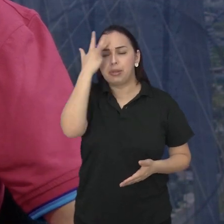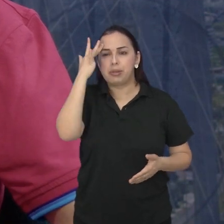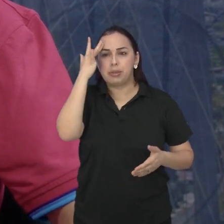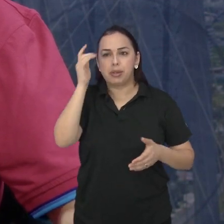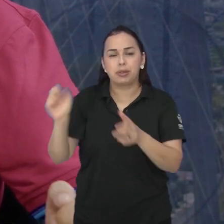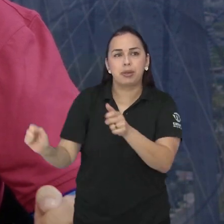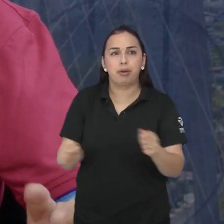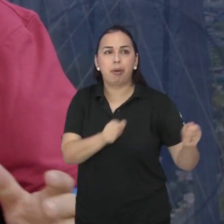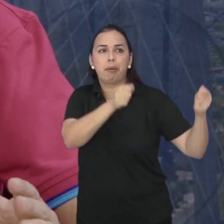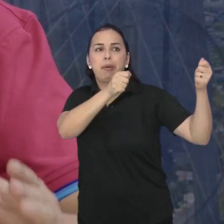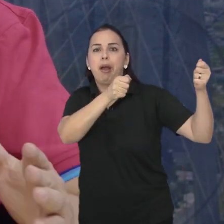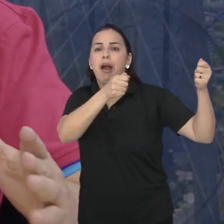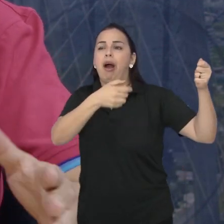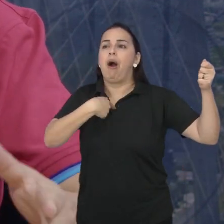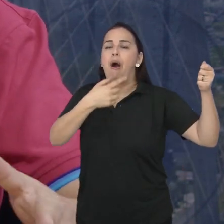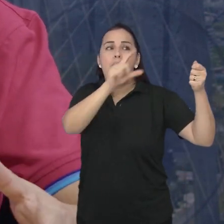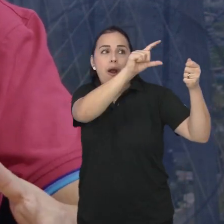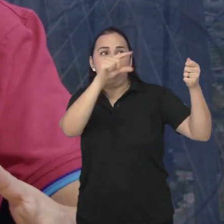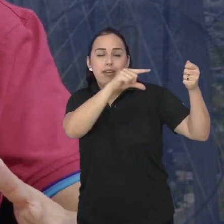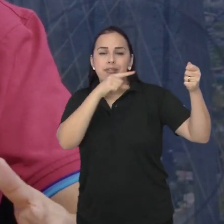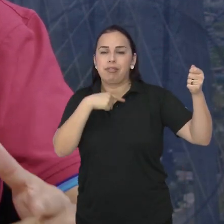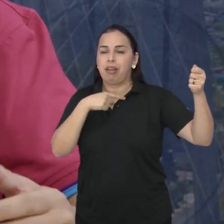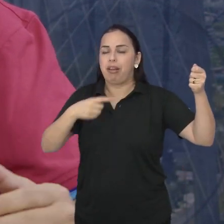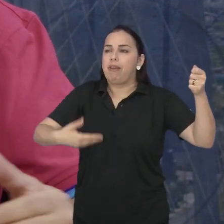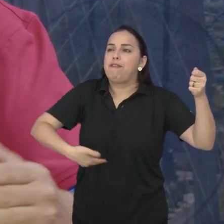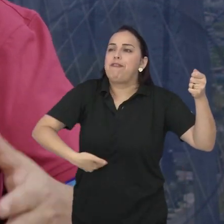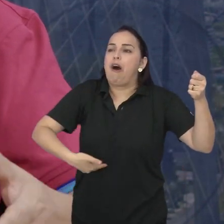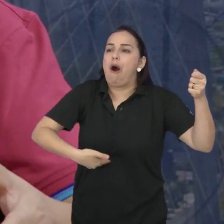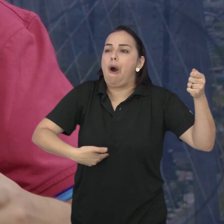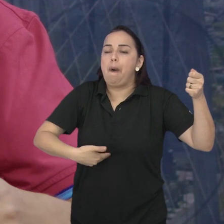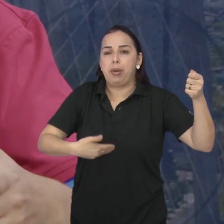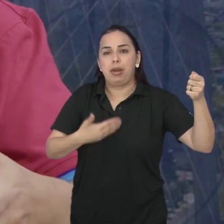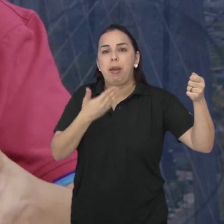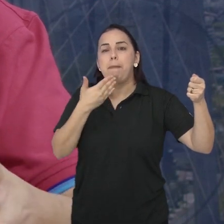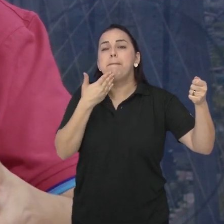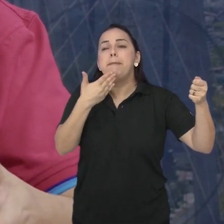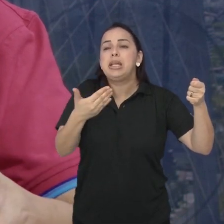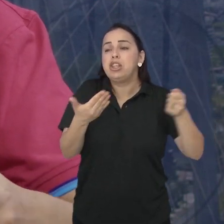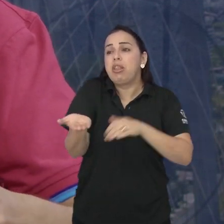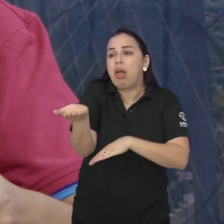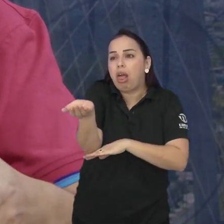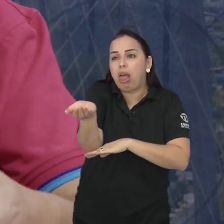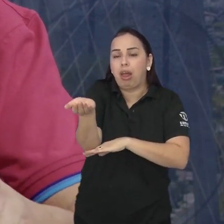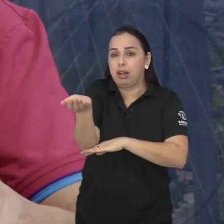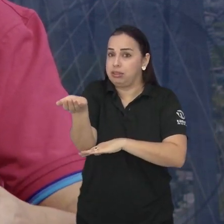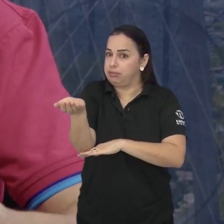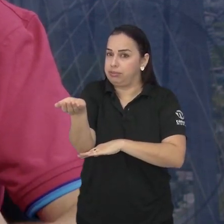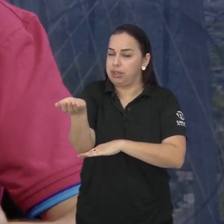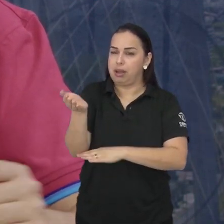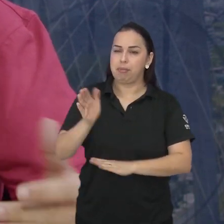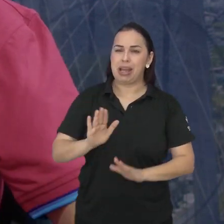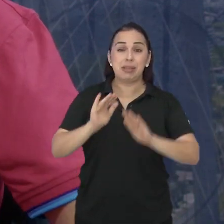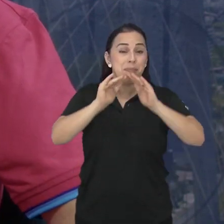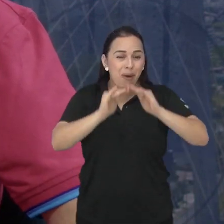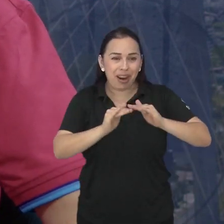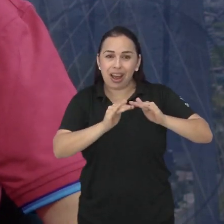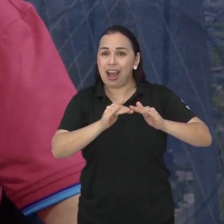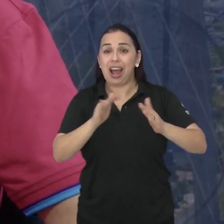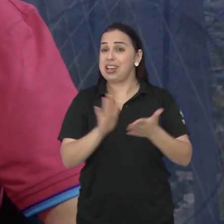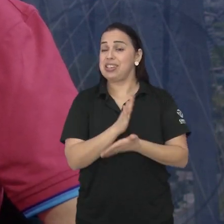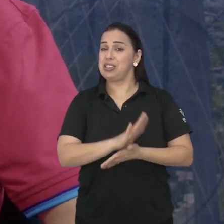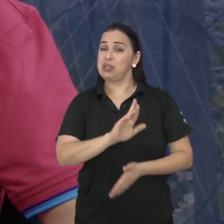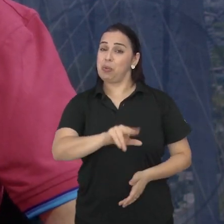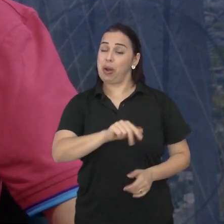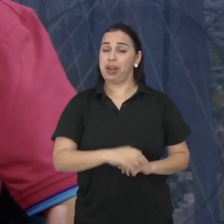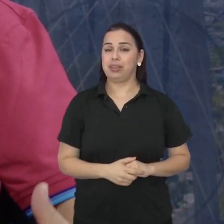encontrarmos pessoas com plaquinha, estou com fome, e elas estão ali usando da rua como uma forma de sobrevivência, e não necessariamente ela more